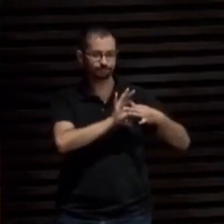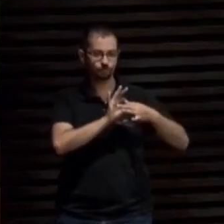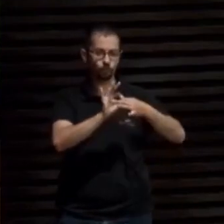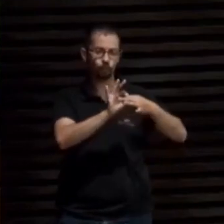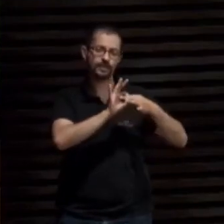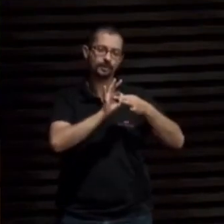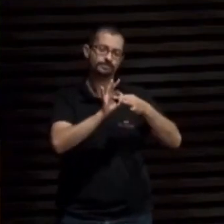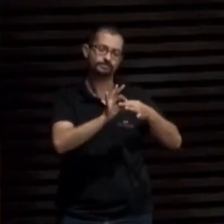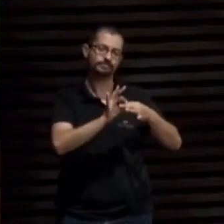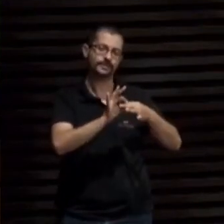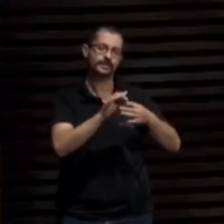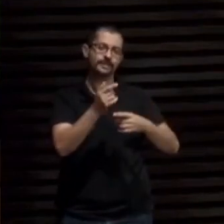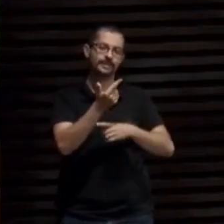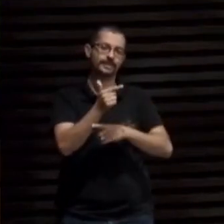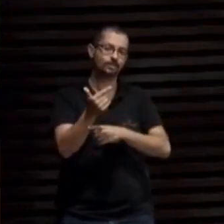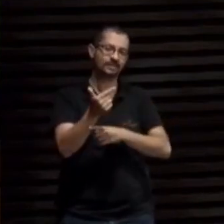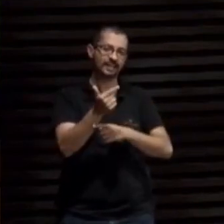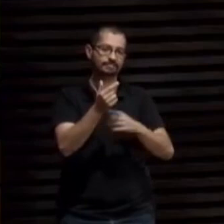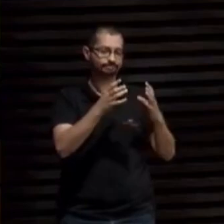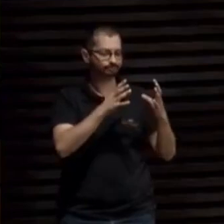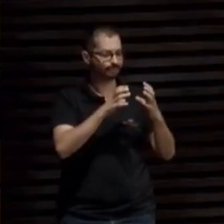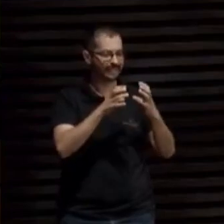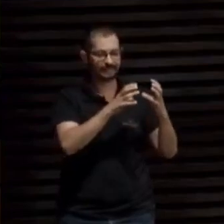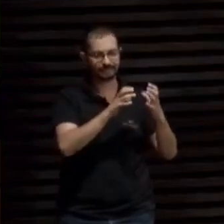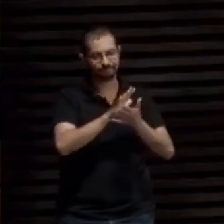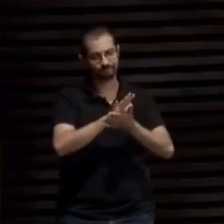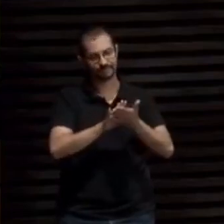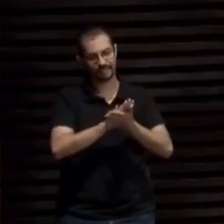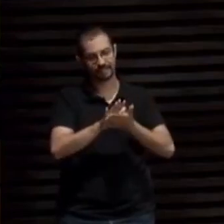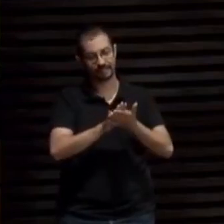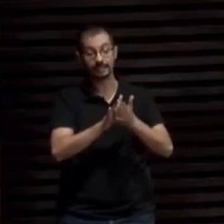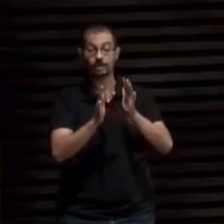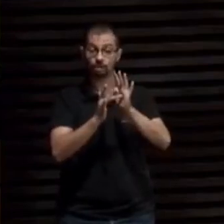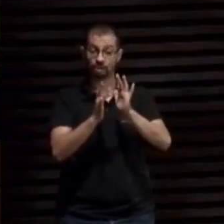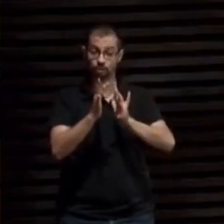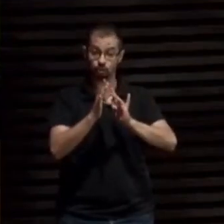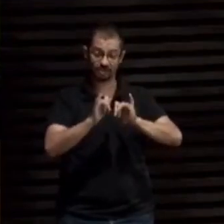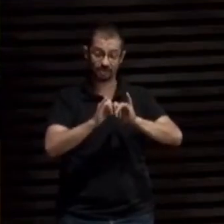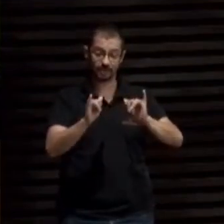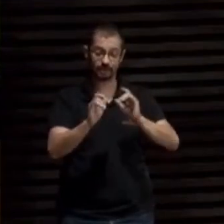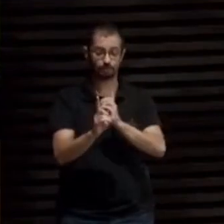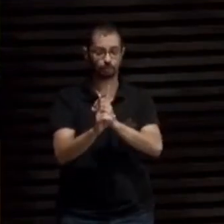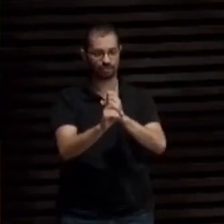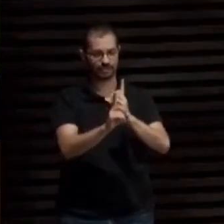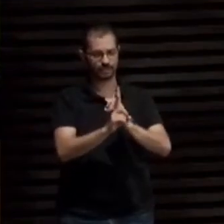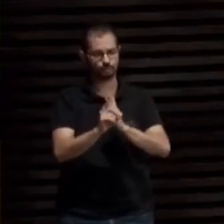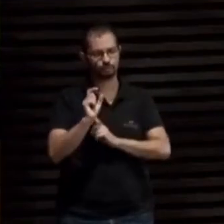Que não existe essa guerra. Então, ele está falando com seus discípulos em